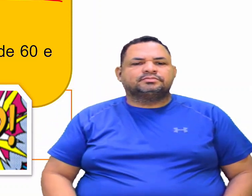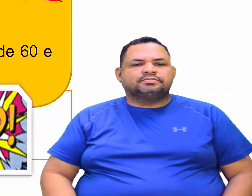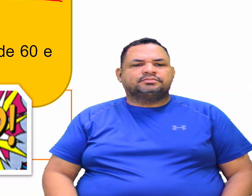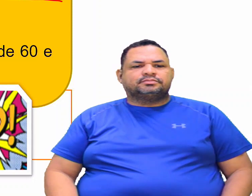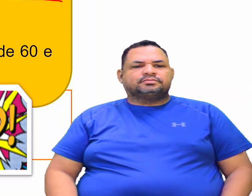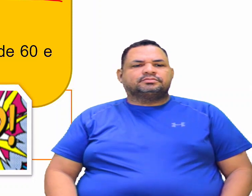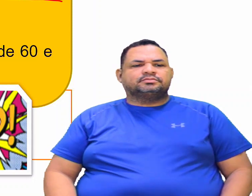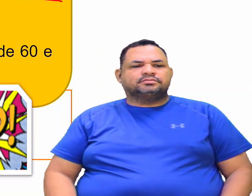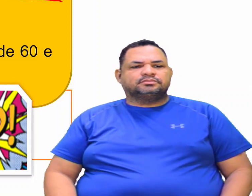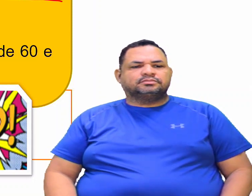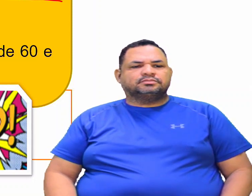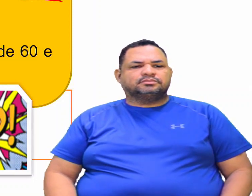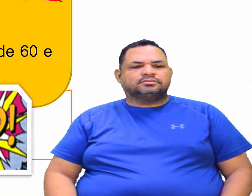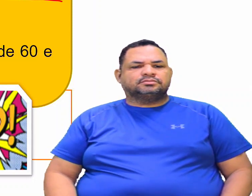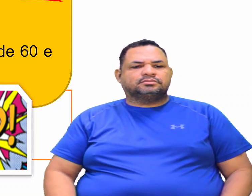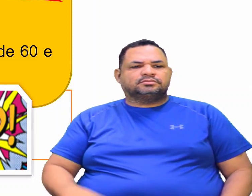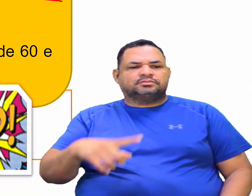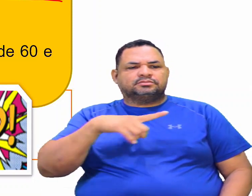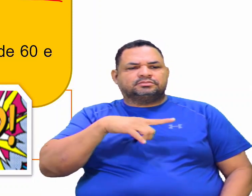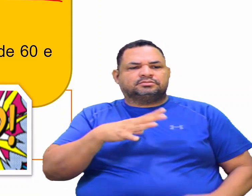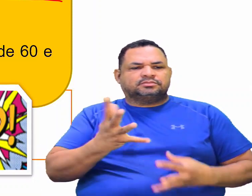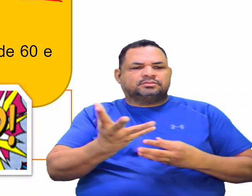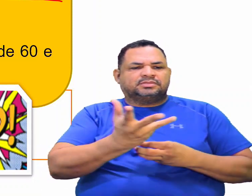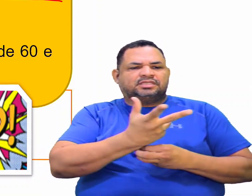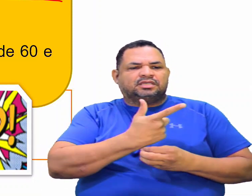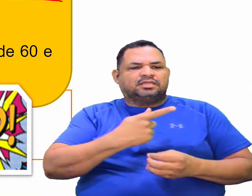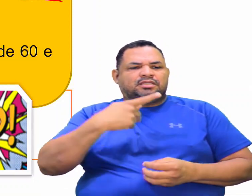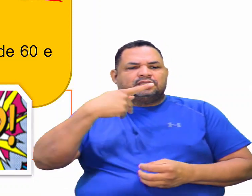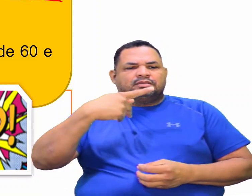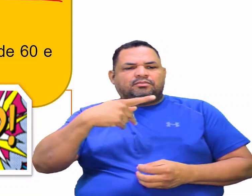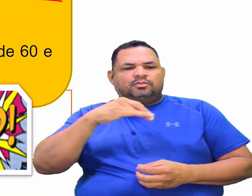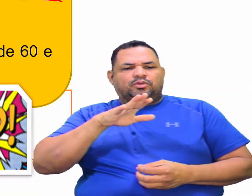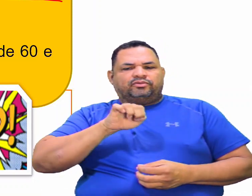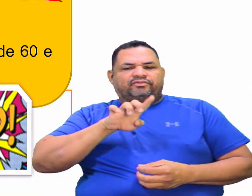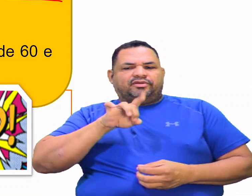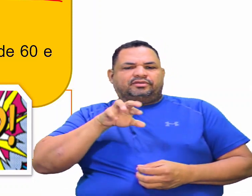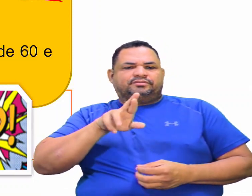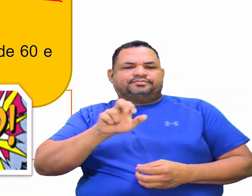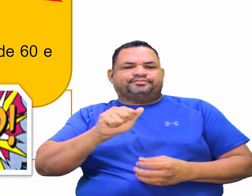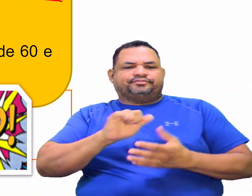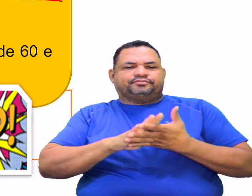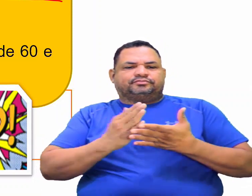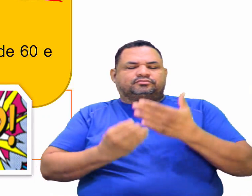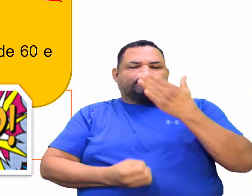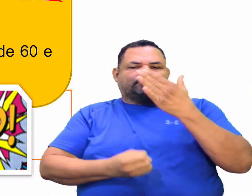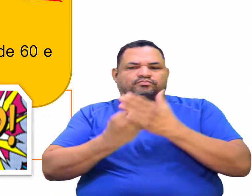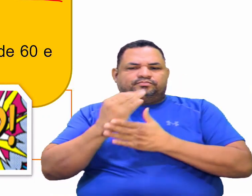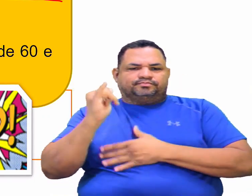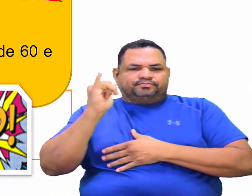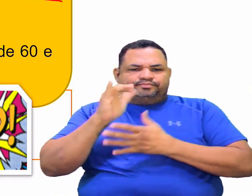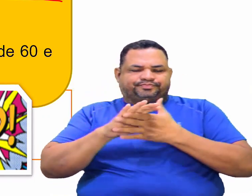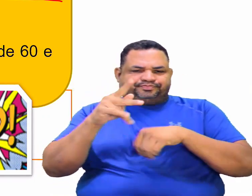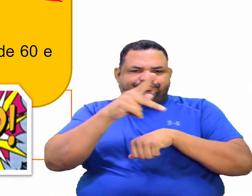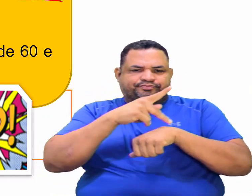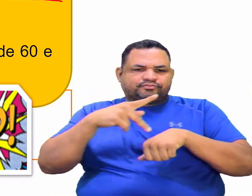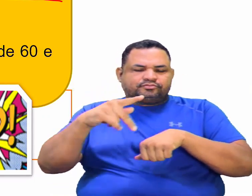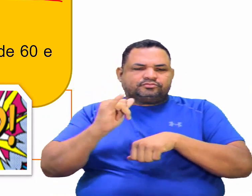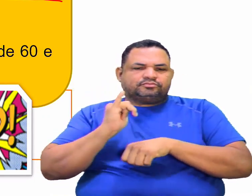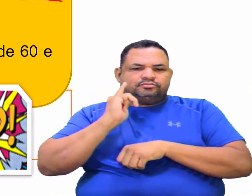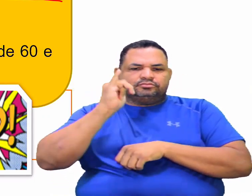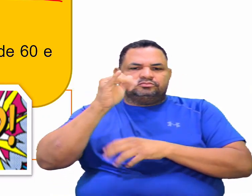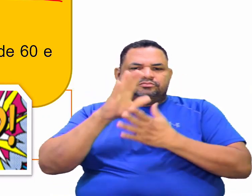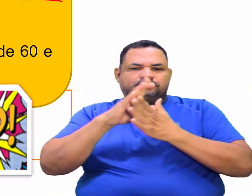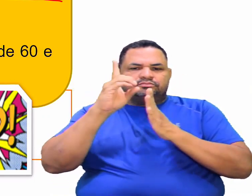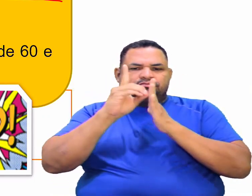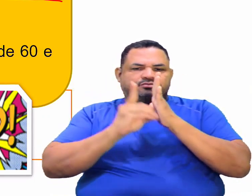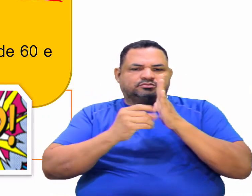estáticas e aqui temos também a arte polveira essa arte polveira é uma arte que surgiu na Itália né na